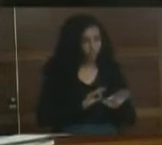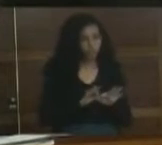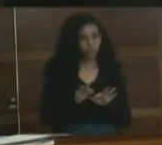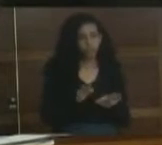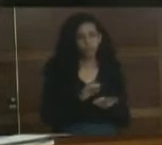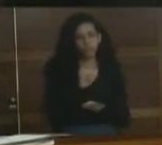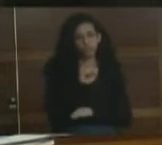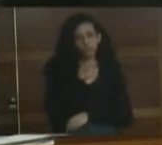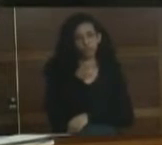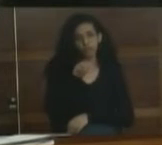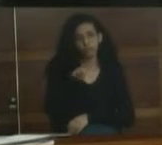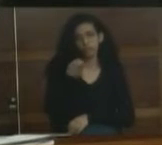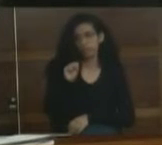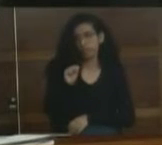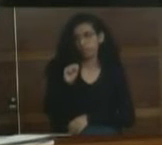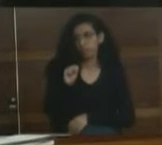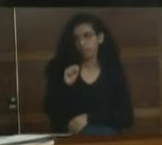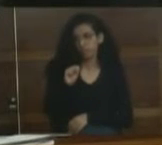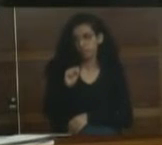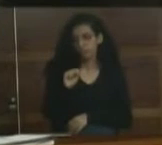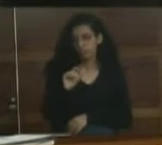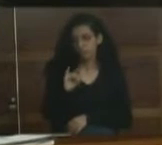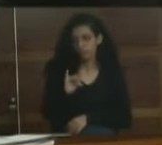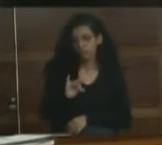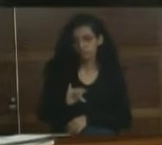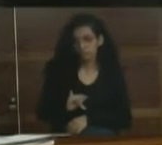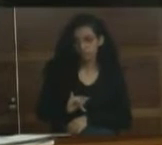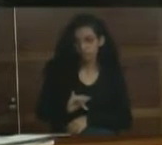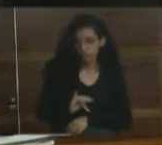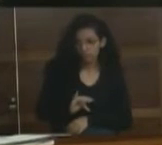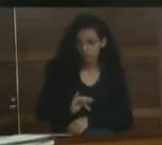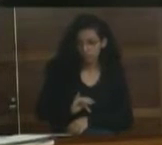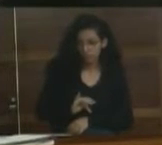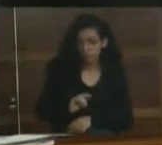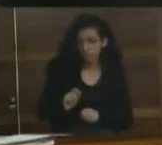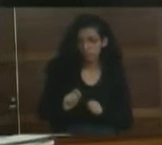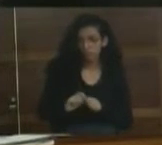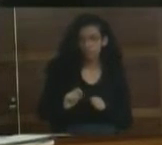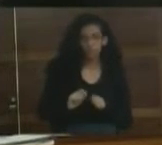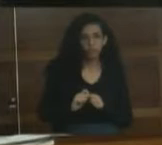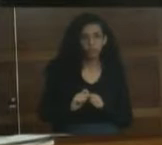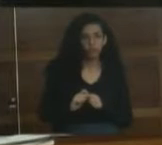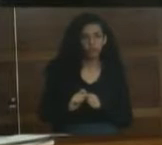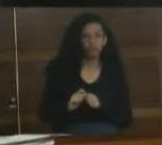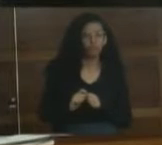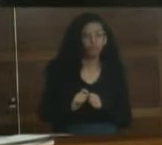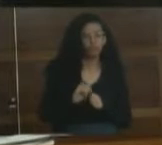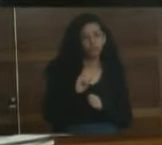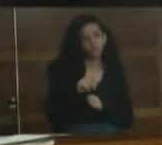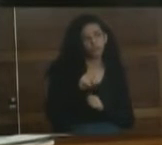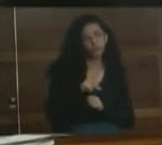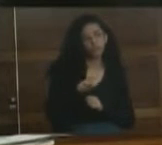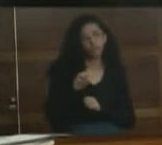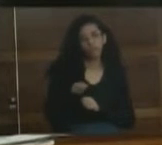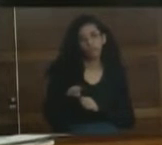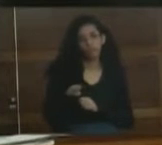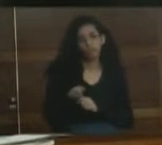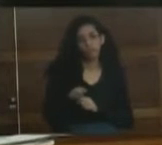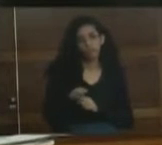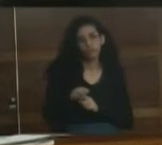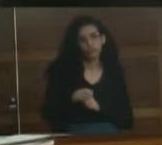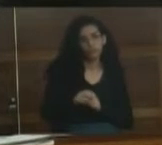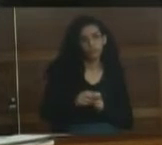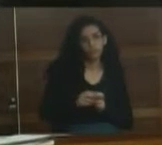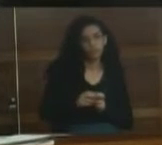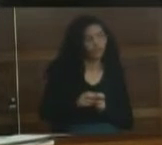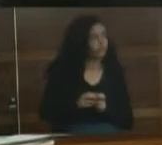icms de clã que fez com que a arrecadação do ipê mirim que participação no início